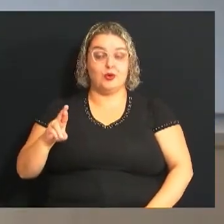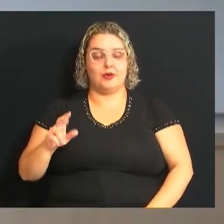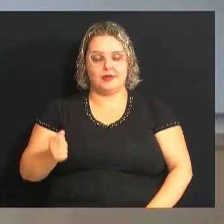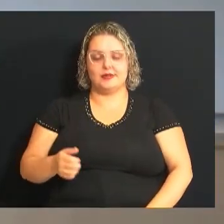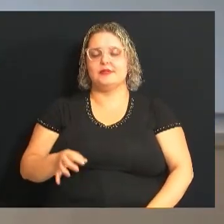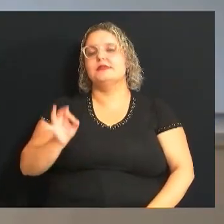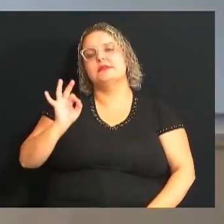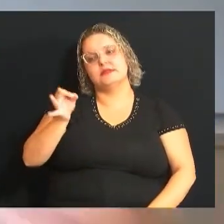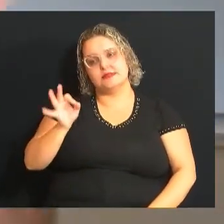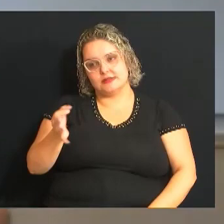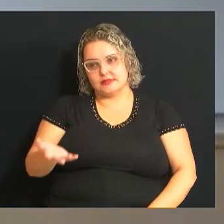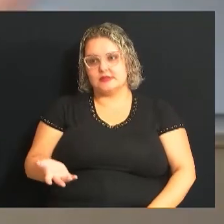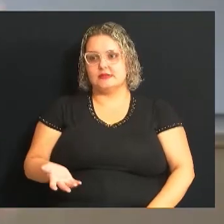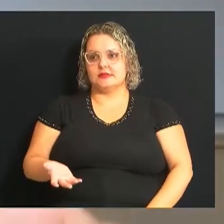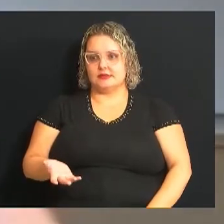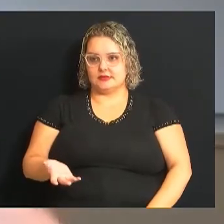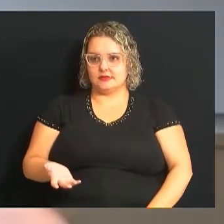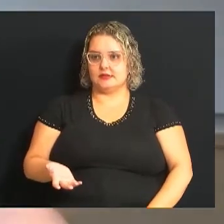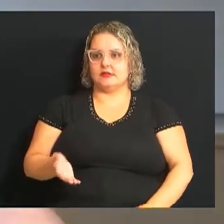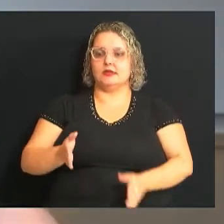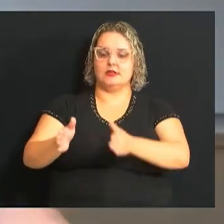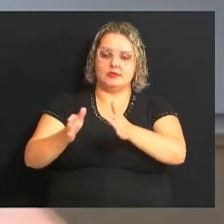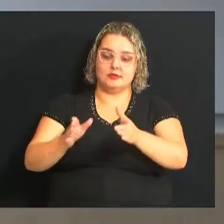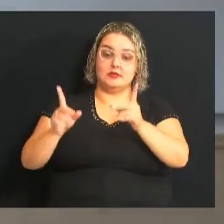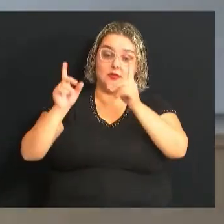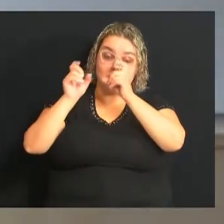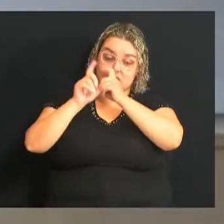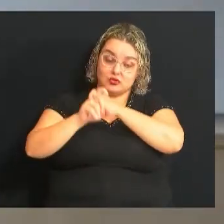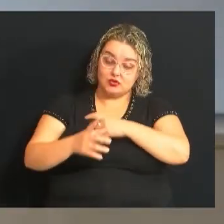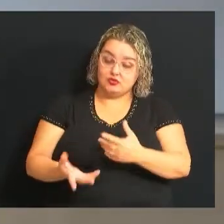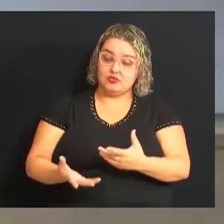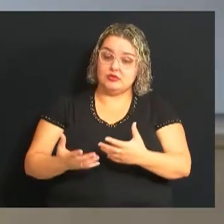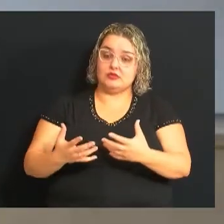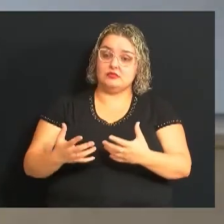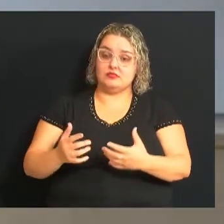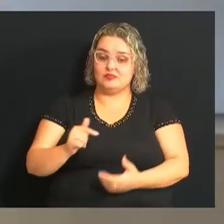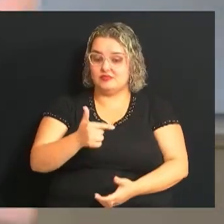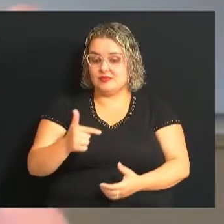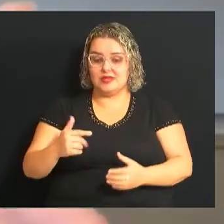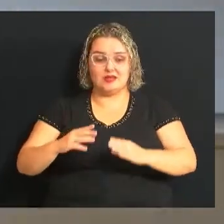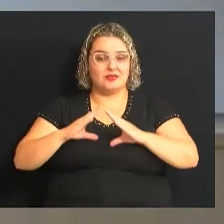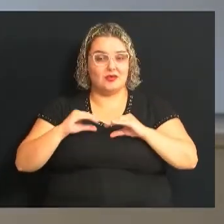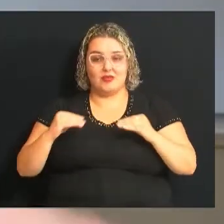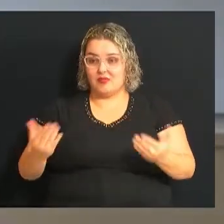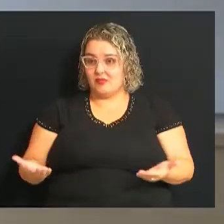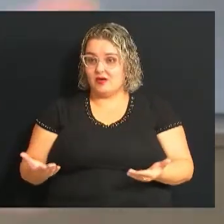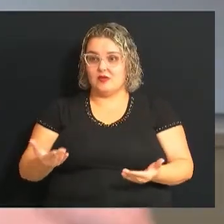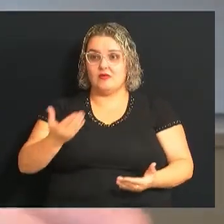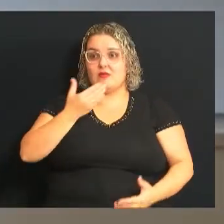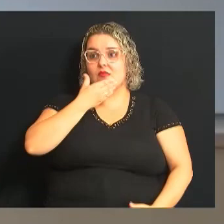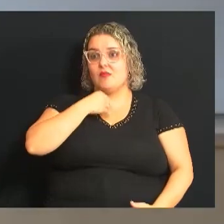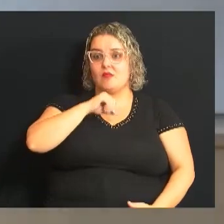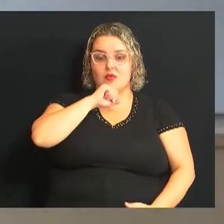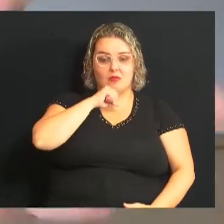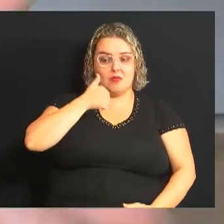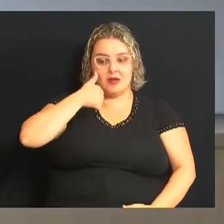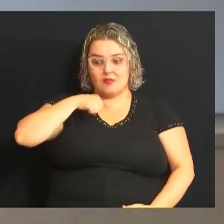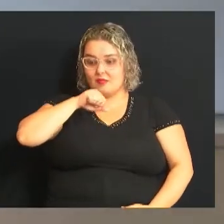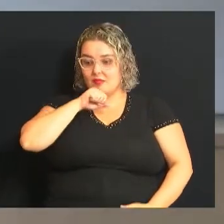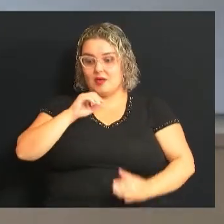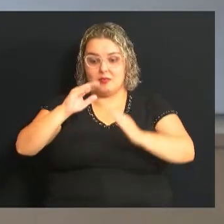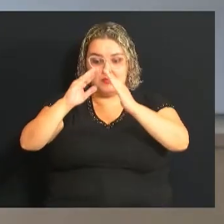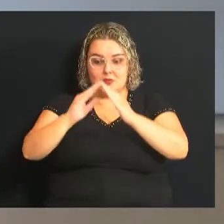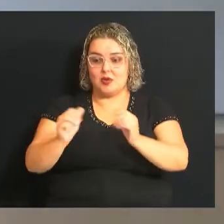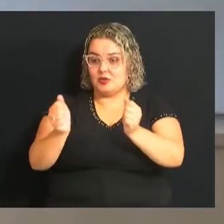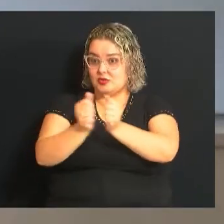A filha dela deve estar vivendo uma situação bem desconfortável entre esses pais que moram juntos, mas não convivem, né? Enfim,